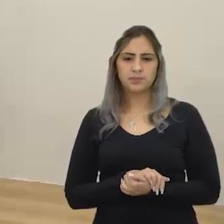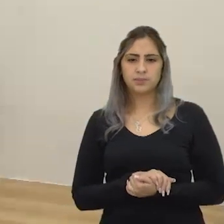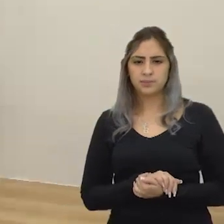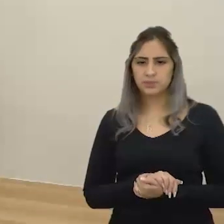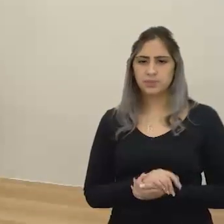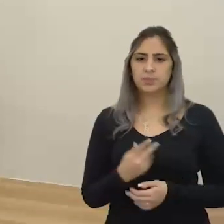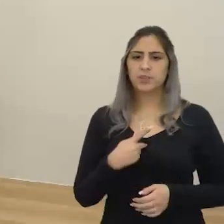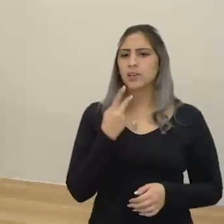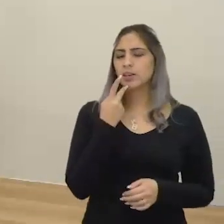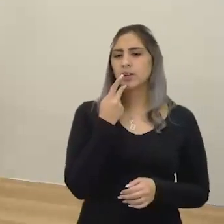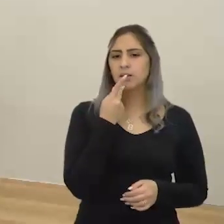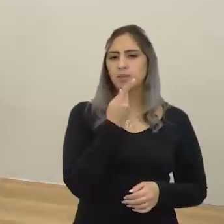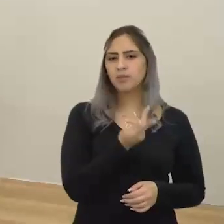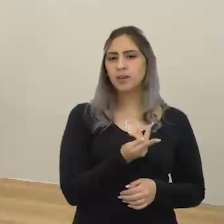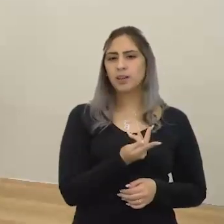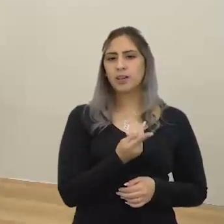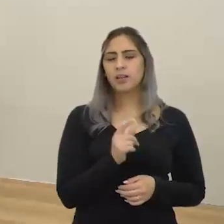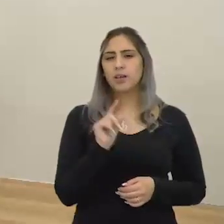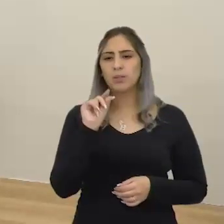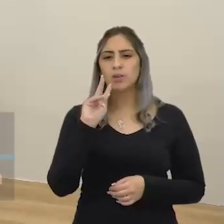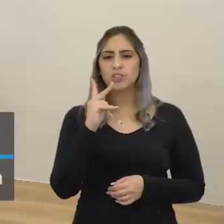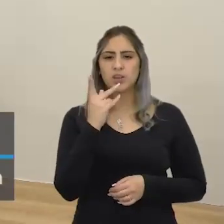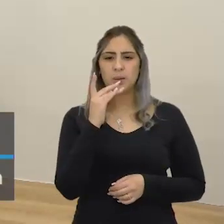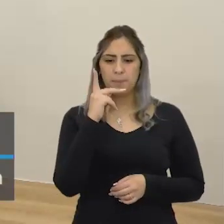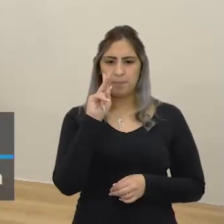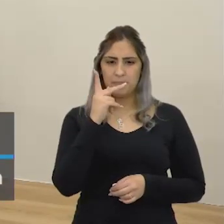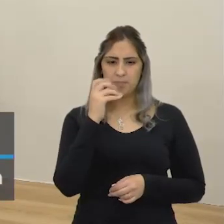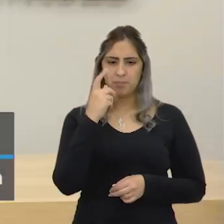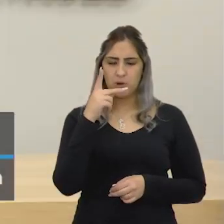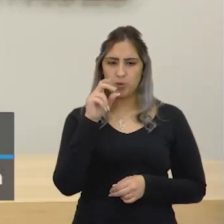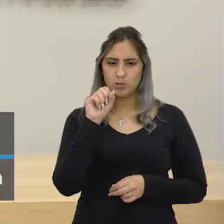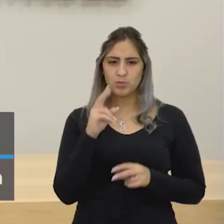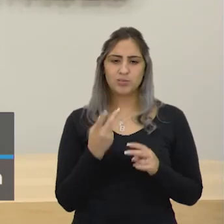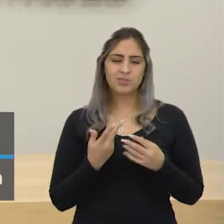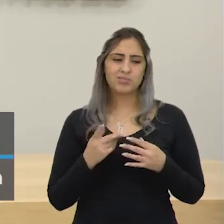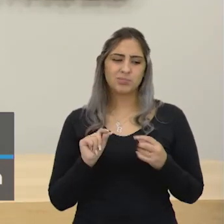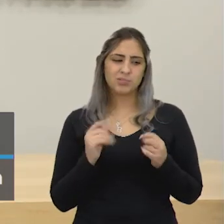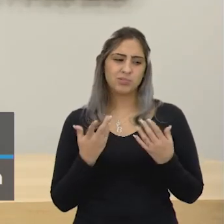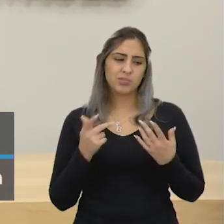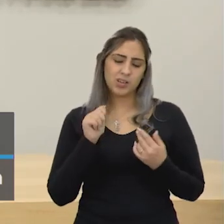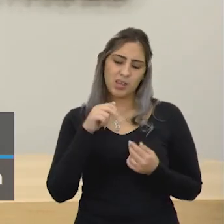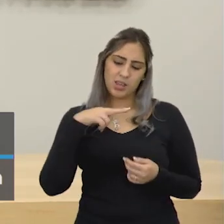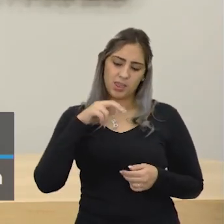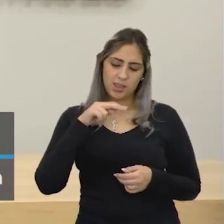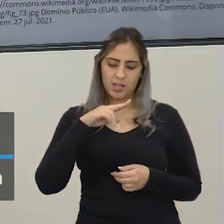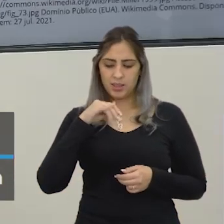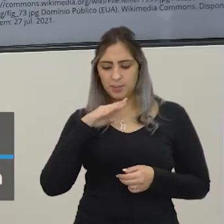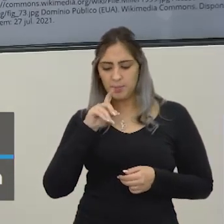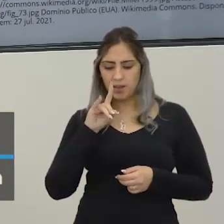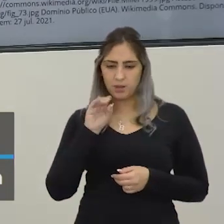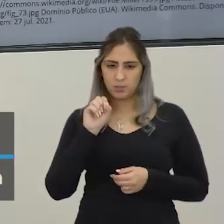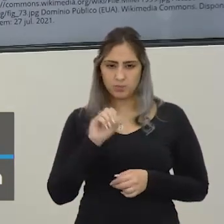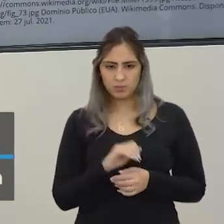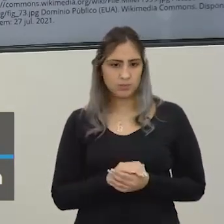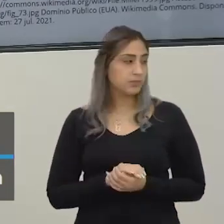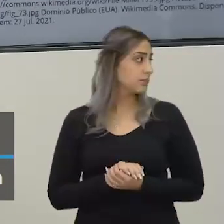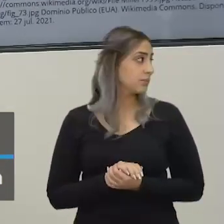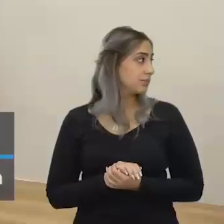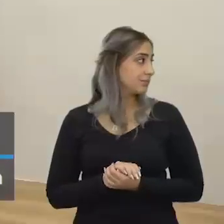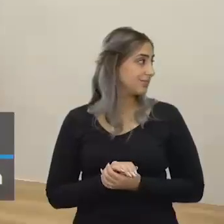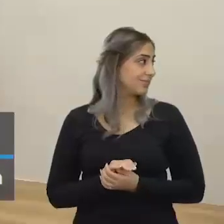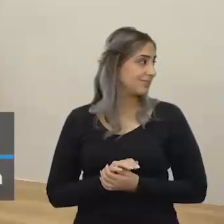ele fala apenas em compostos inanimados. Né? Que essa palavra inanimada é a ideia que fosse uma coisa... Da ideia, exato, como tem